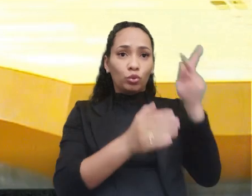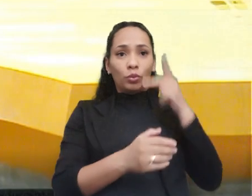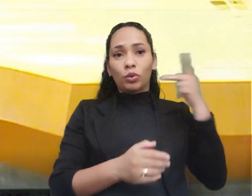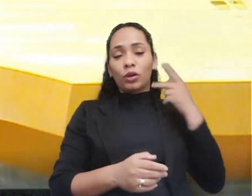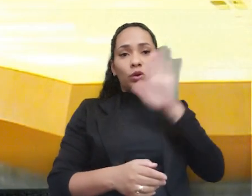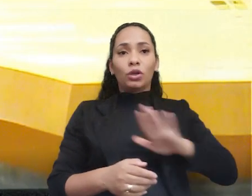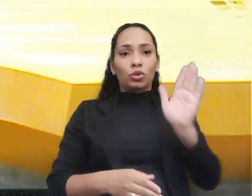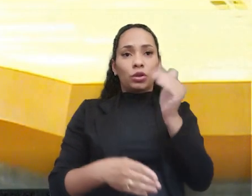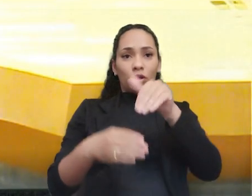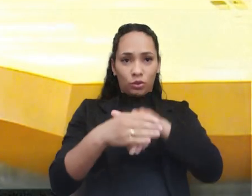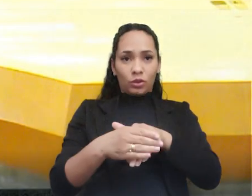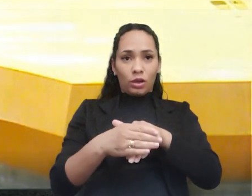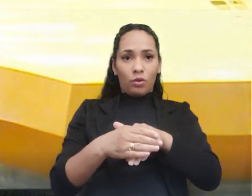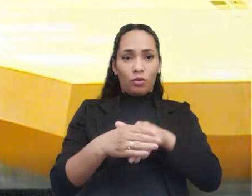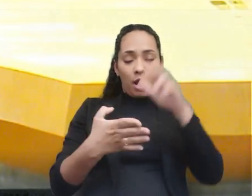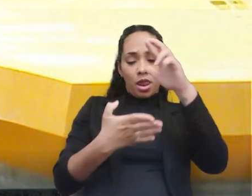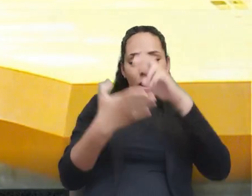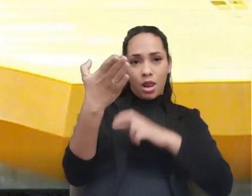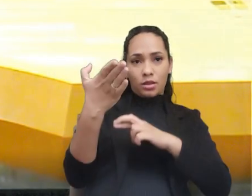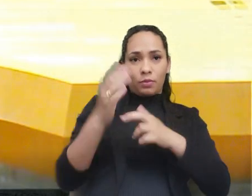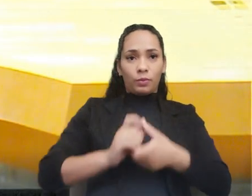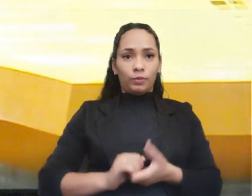regional eleitoral, acerca do parecer exalado nos autos.